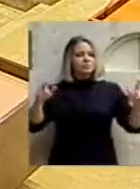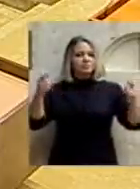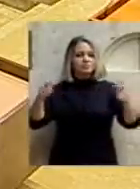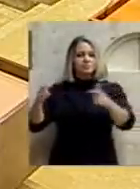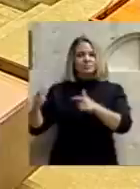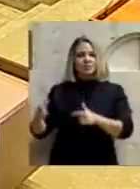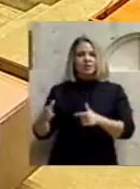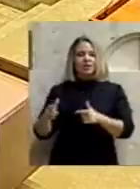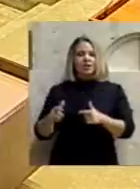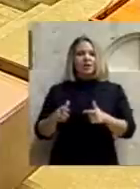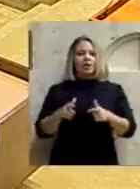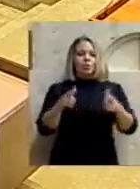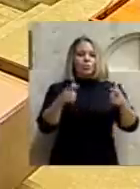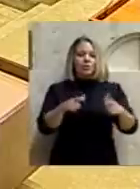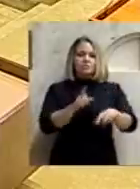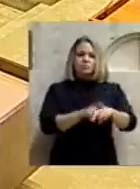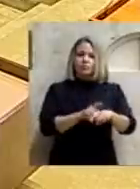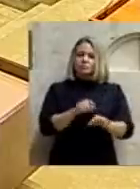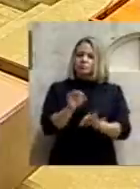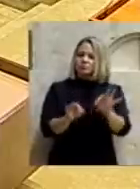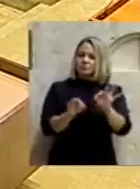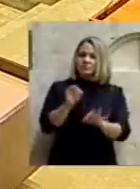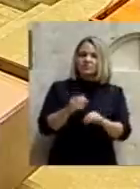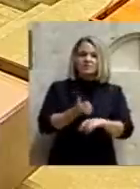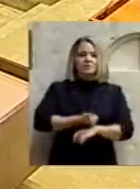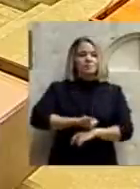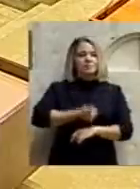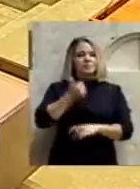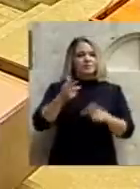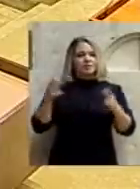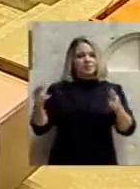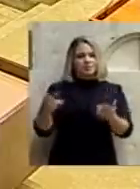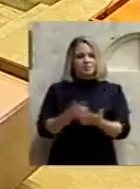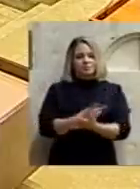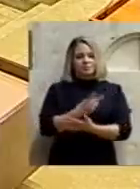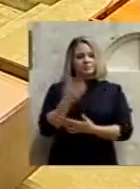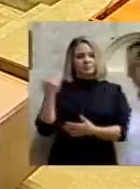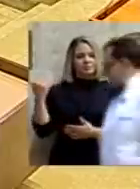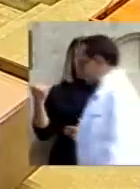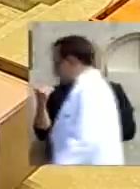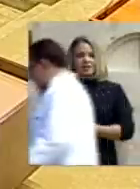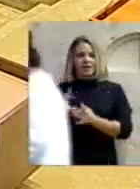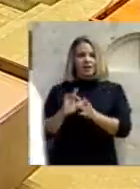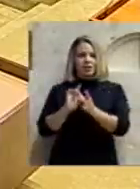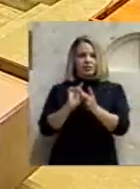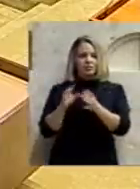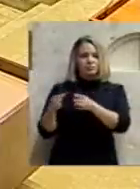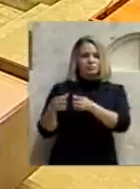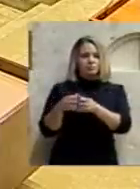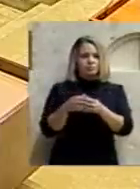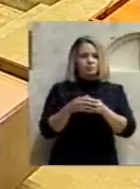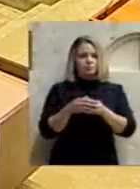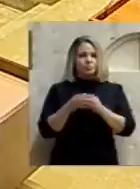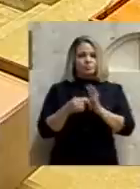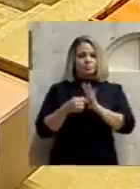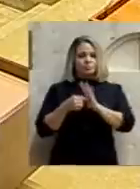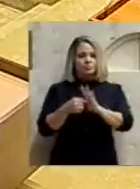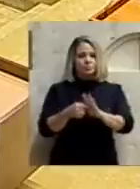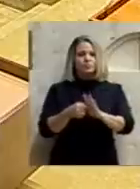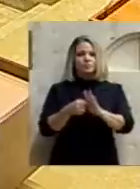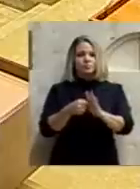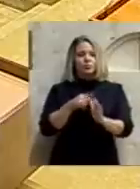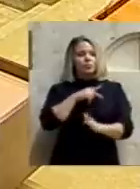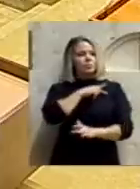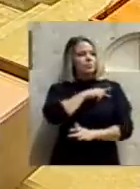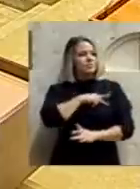as sentenças valerão tanto quanto valem esses homens togados. Essa união do colegiado foi exposta de forma